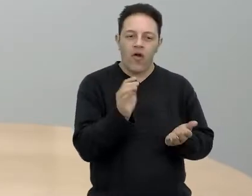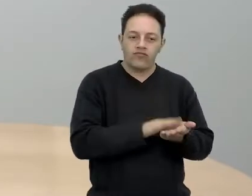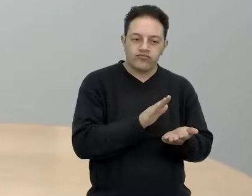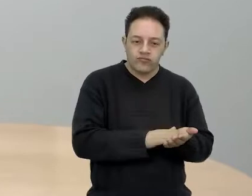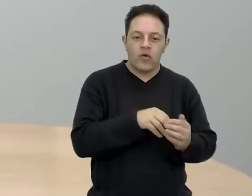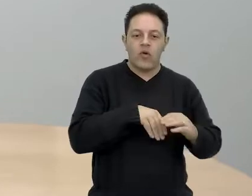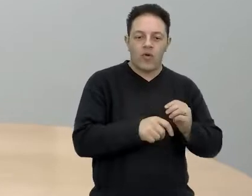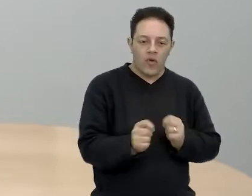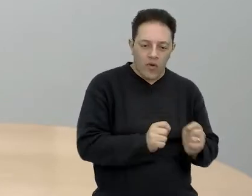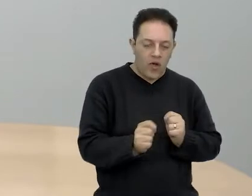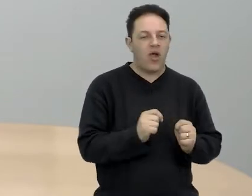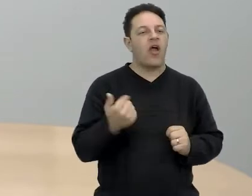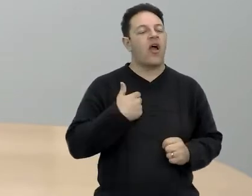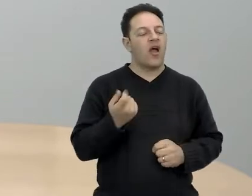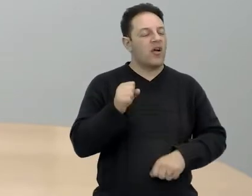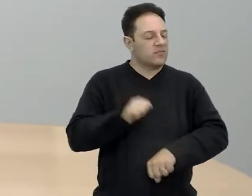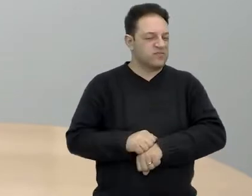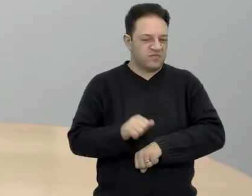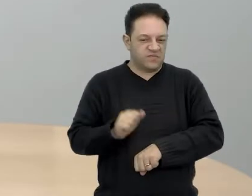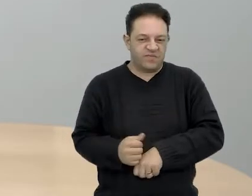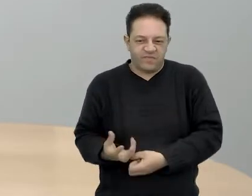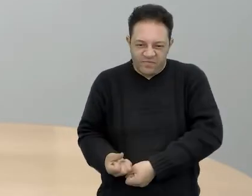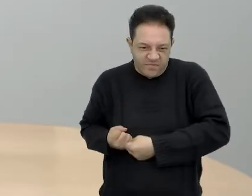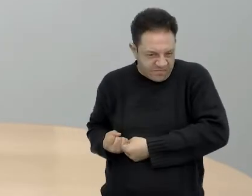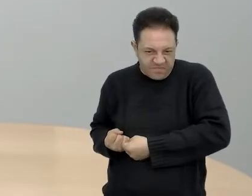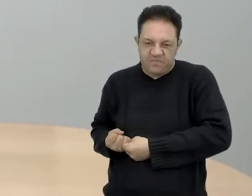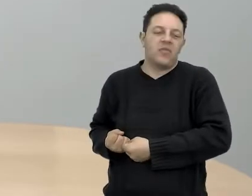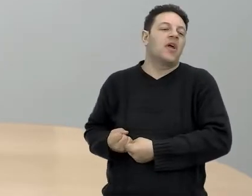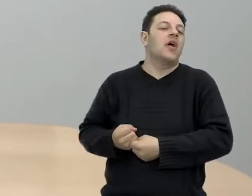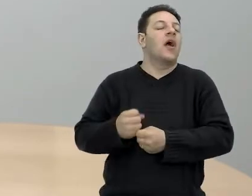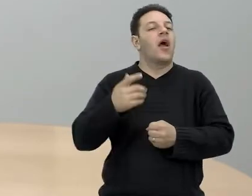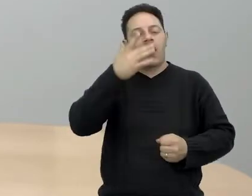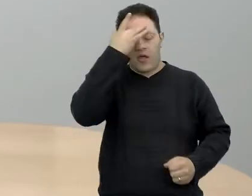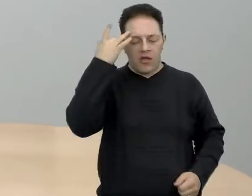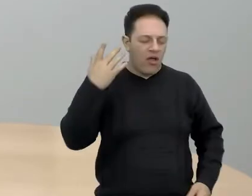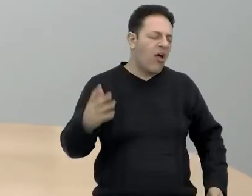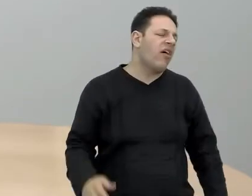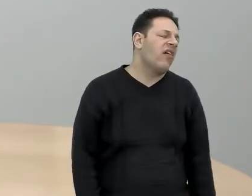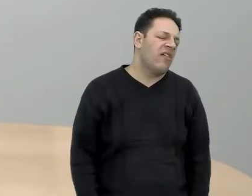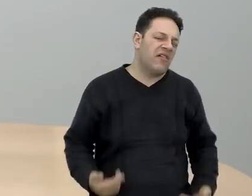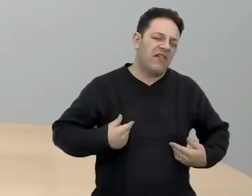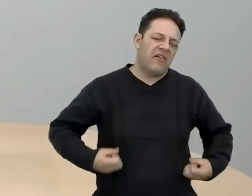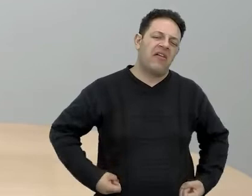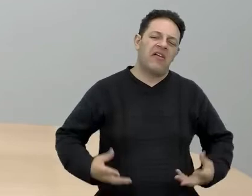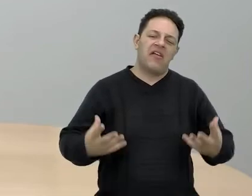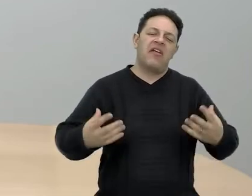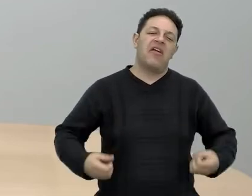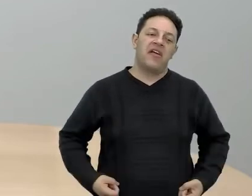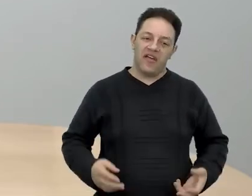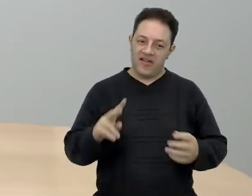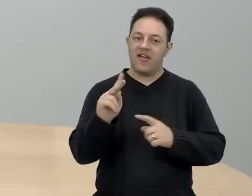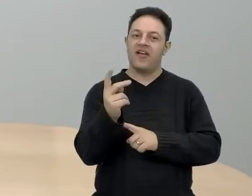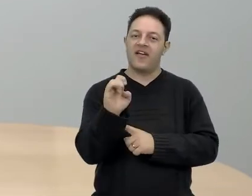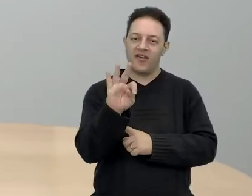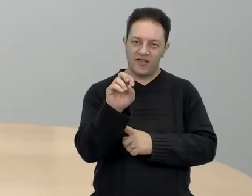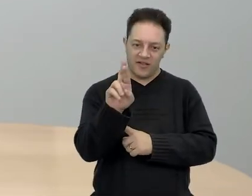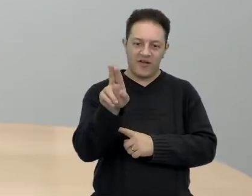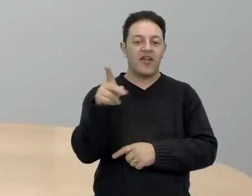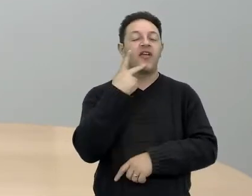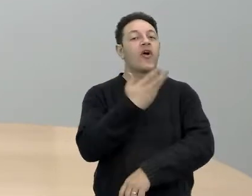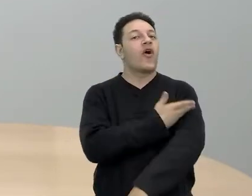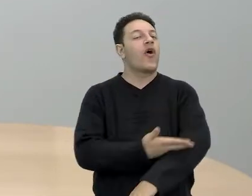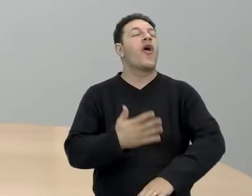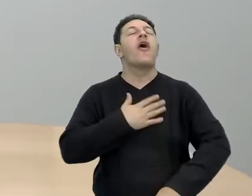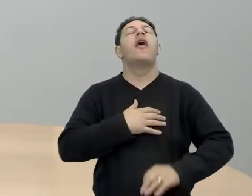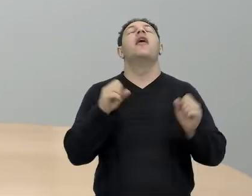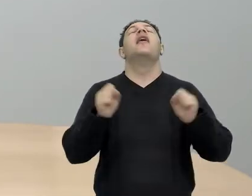pão duro, um gosto de guardar, um aí que se culpa porque gastou. O Heitor que esteve aqui com a gente, ele falou que adorava gastar,